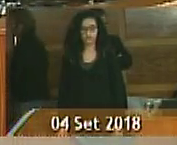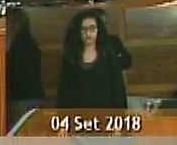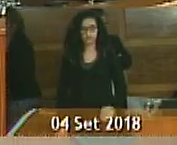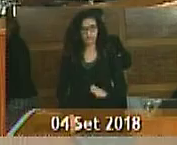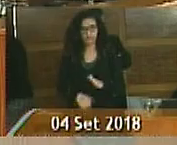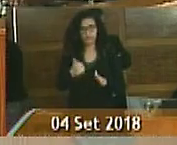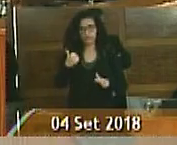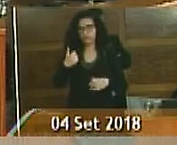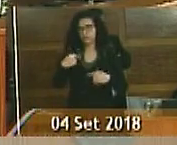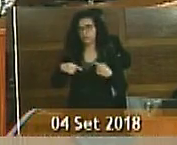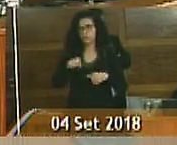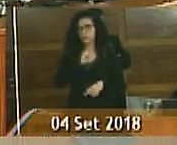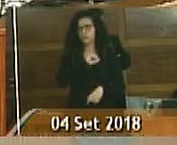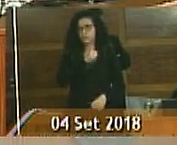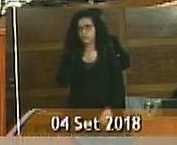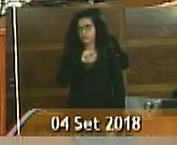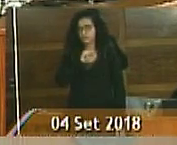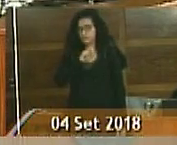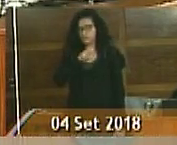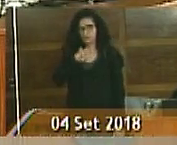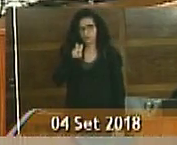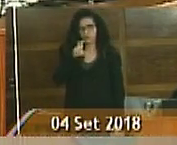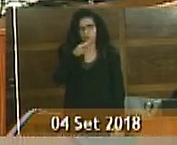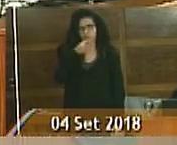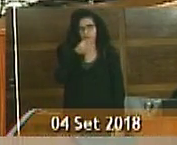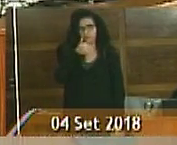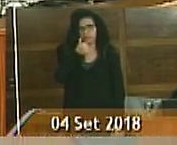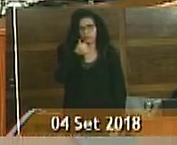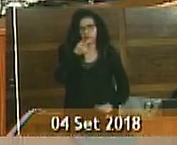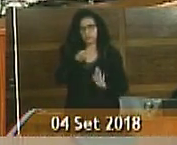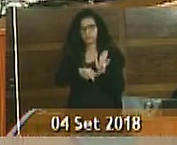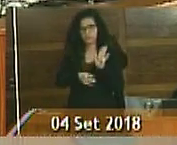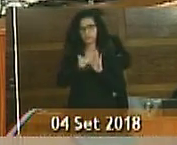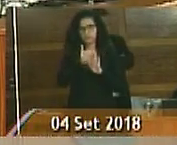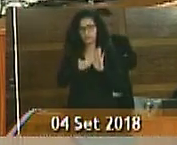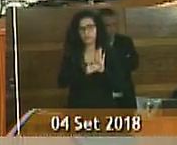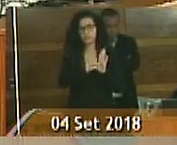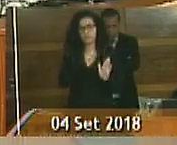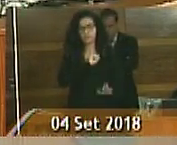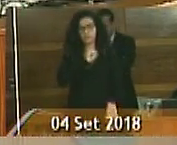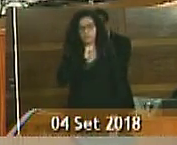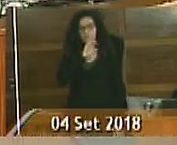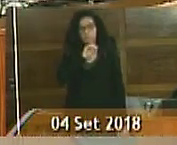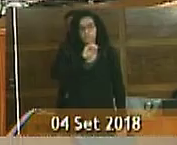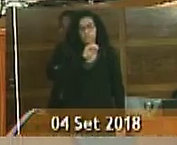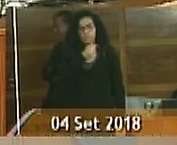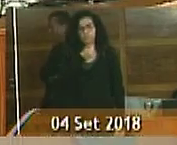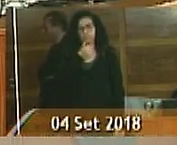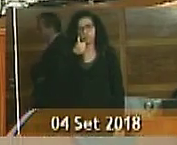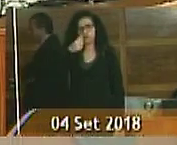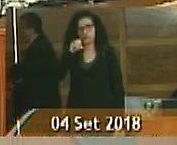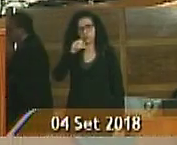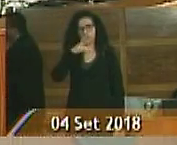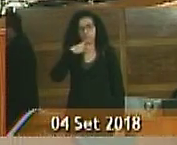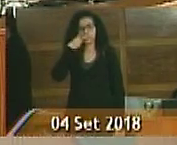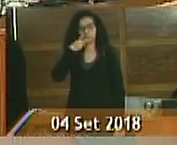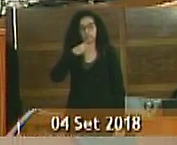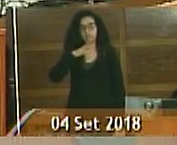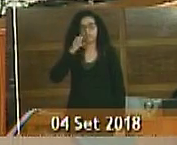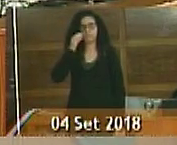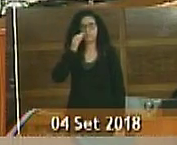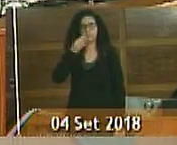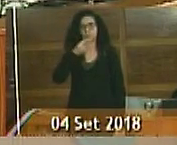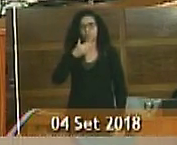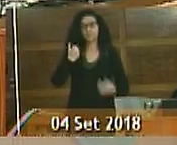Em primeiro discussão, parecer 185/2018, aprovando favoravelmente a aprovação do projeto de decreto legislativo 19/2018, da autoria do vereador Carideto